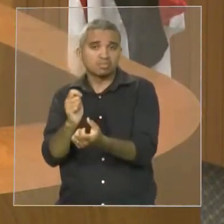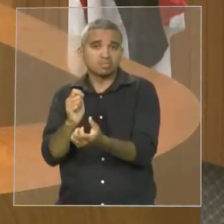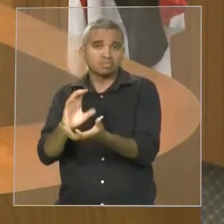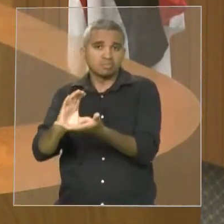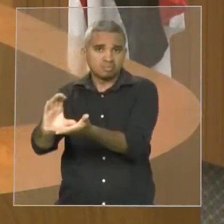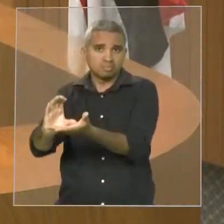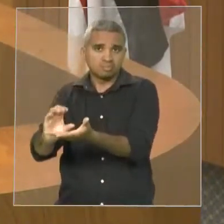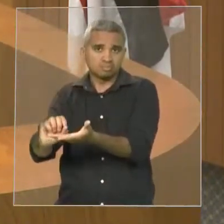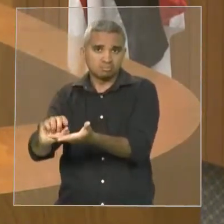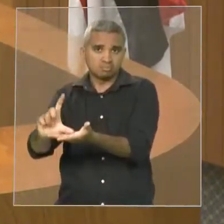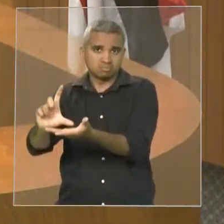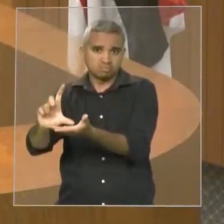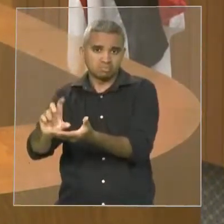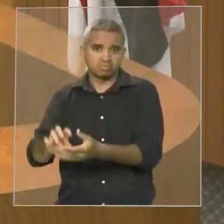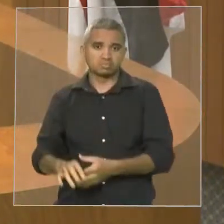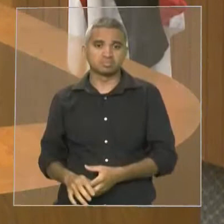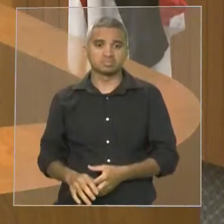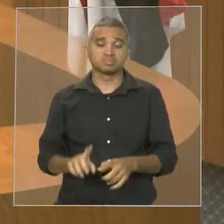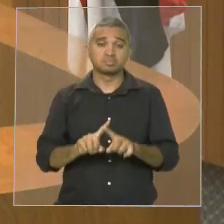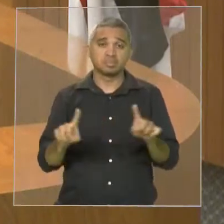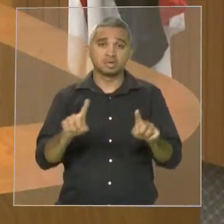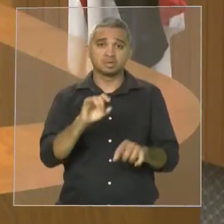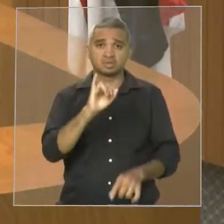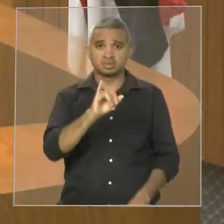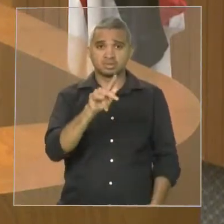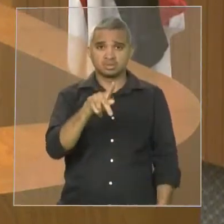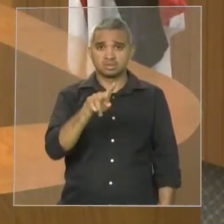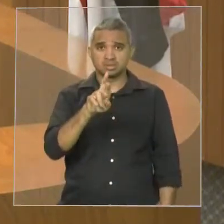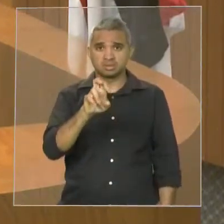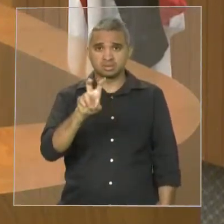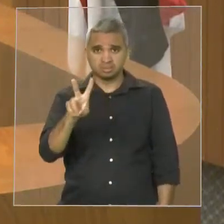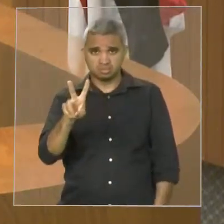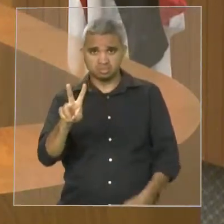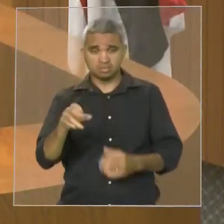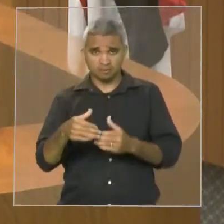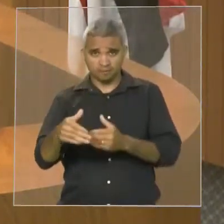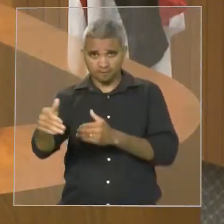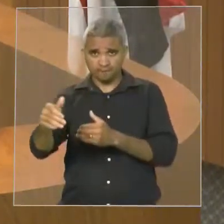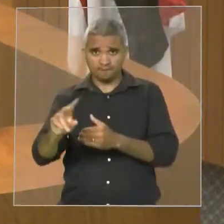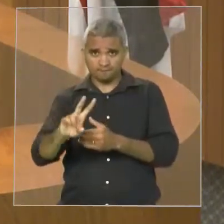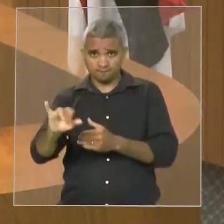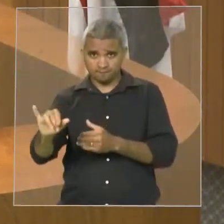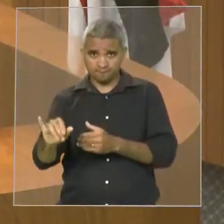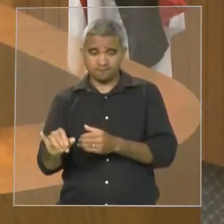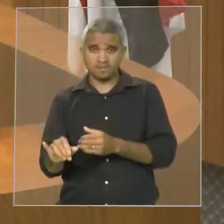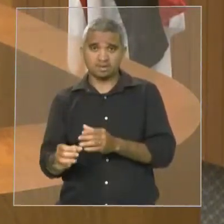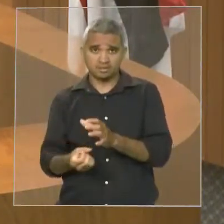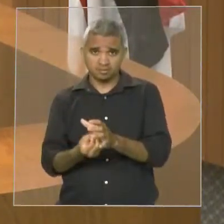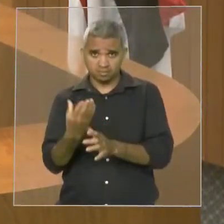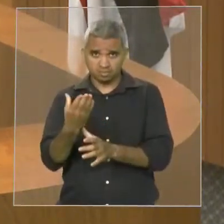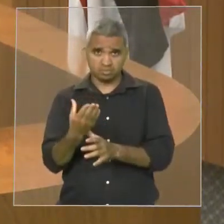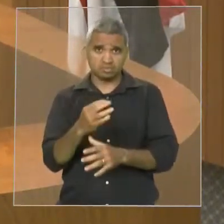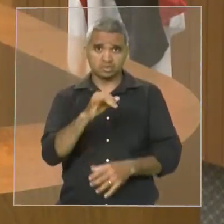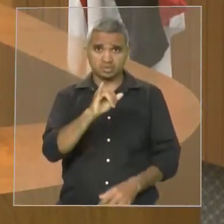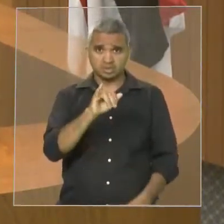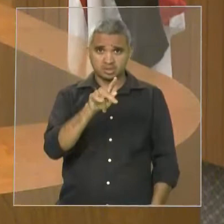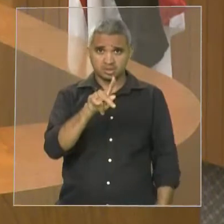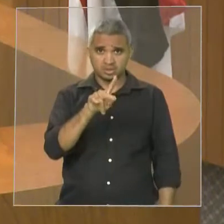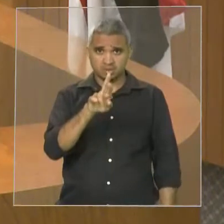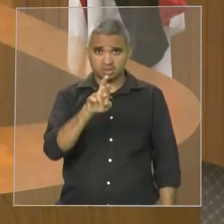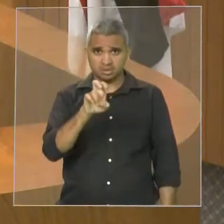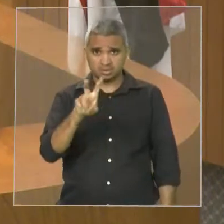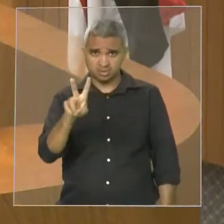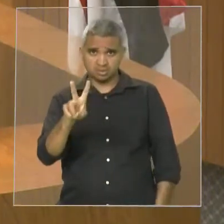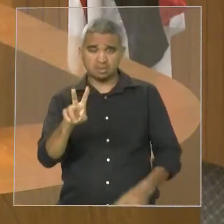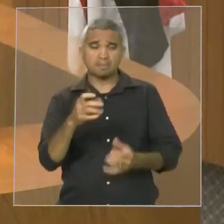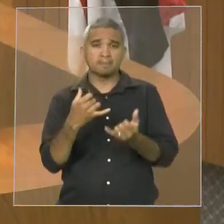não, o Instituto de Previdência do Maranhão, a ser criado, caso seja rejeitada a emenda, será uma jabuticaba,